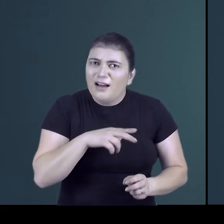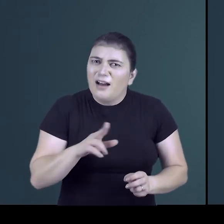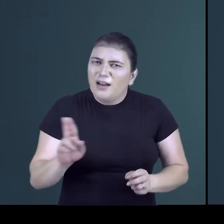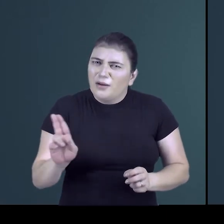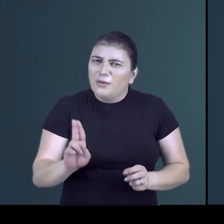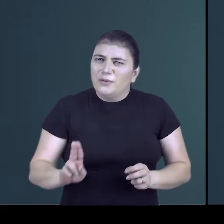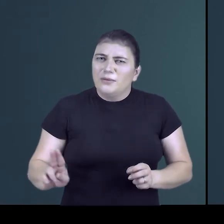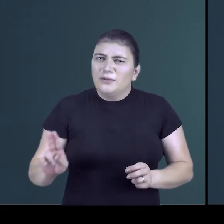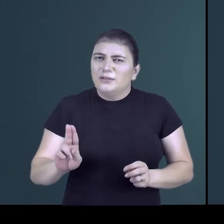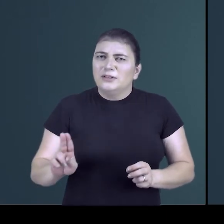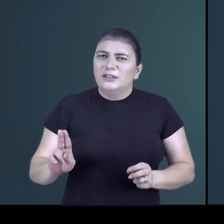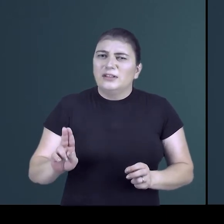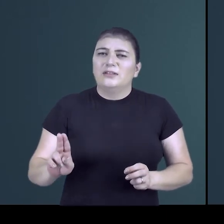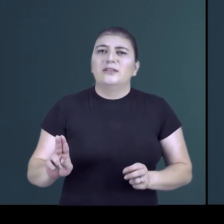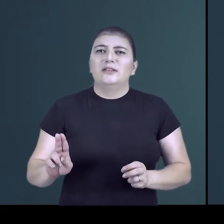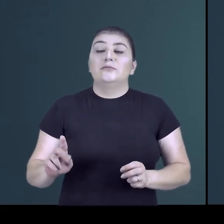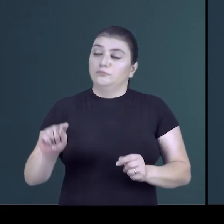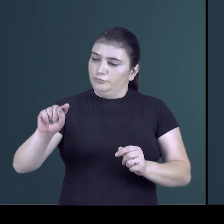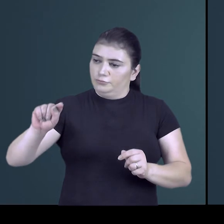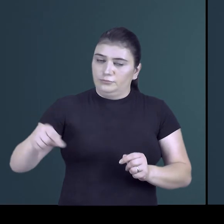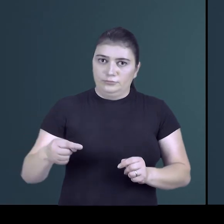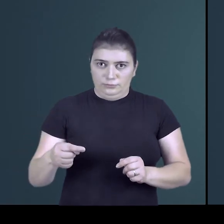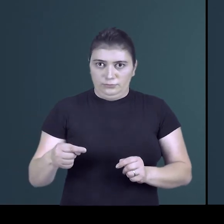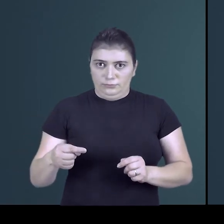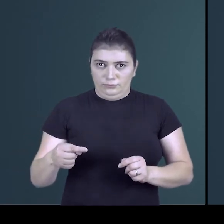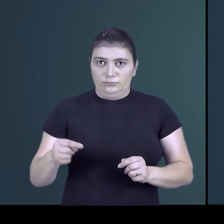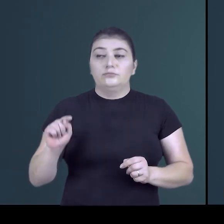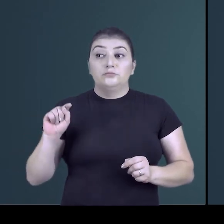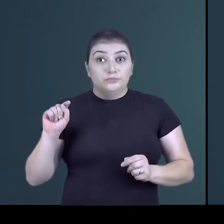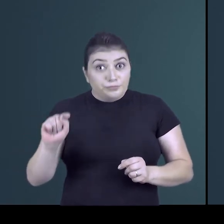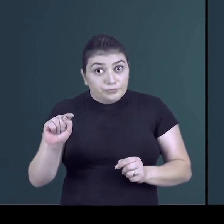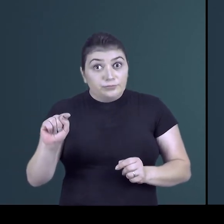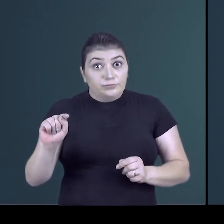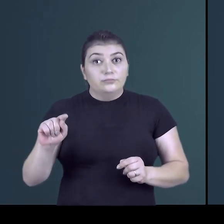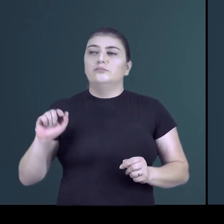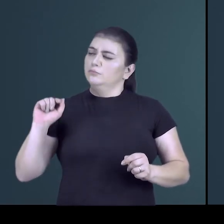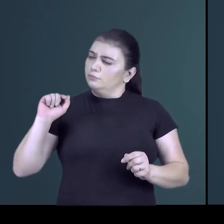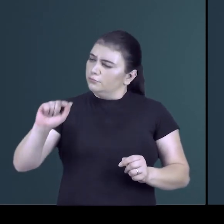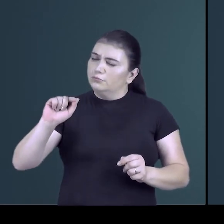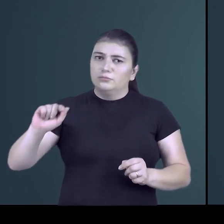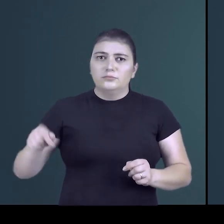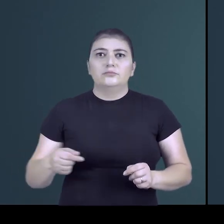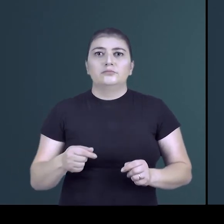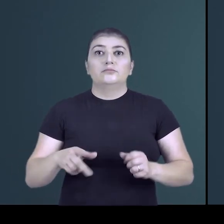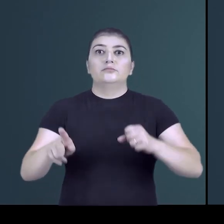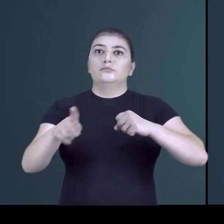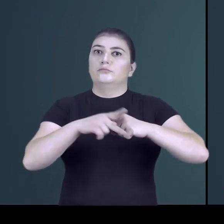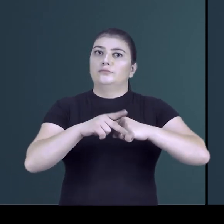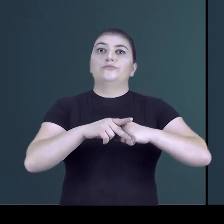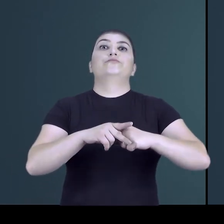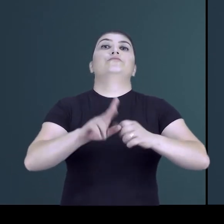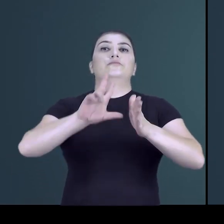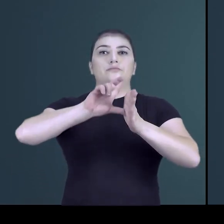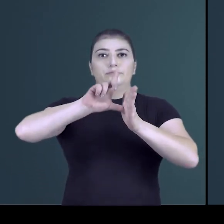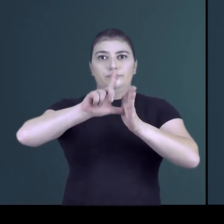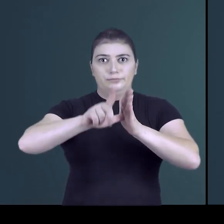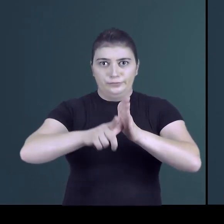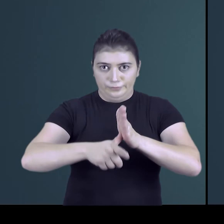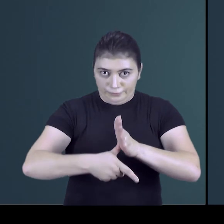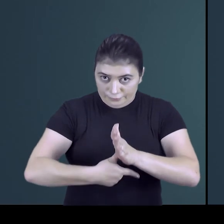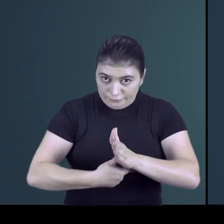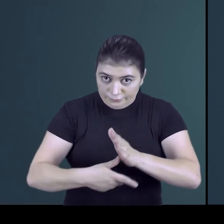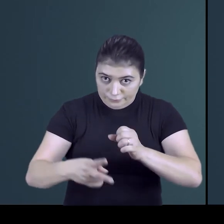vamos utilizar e quero colocar uma vírgula, um ponto e vírgula, o pronome vai ter que vir sempre depois do